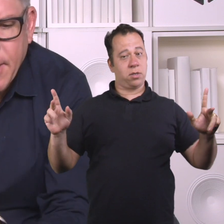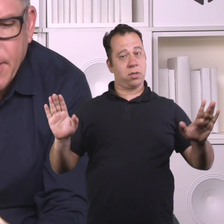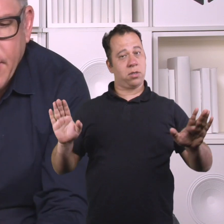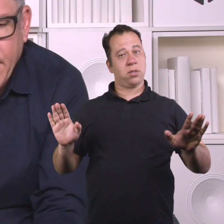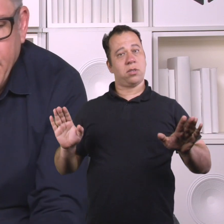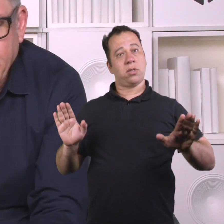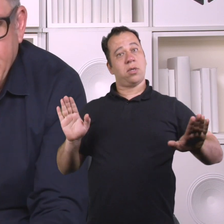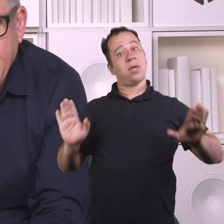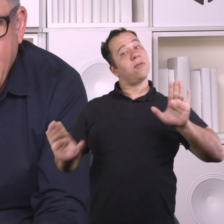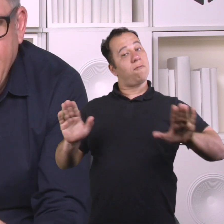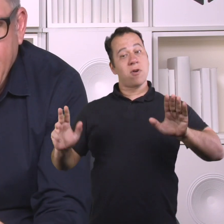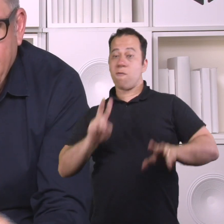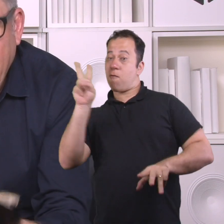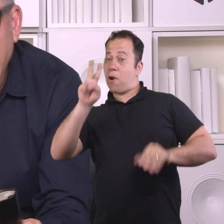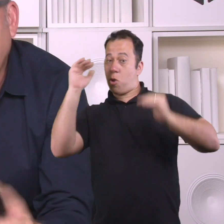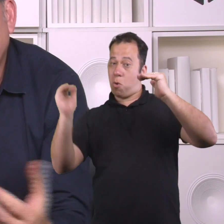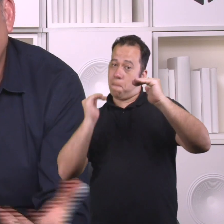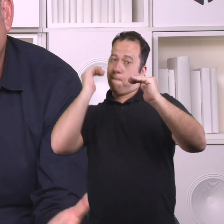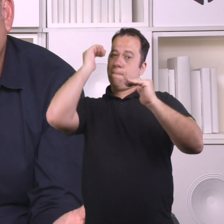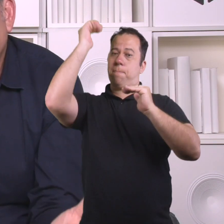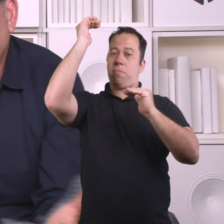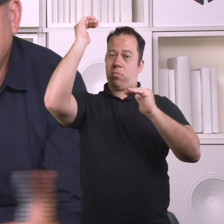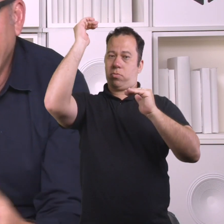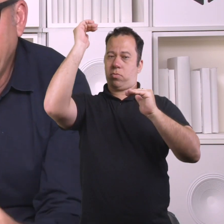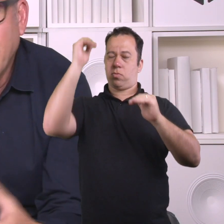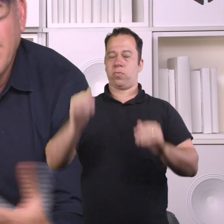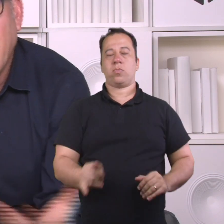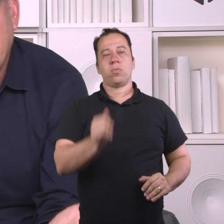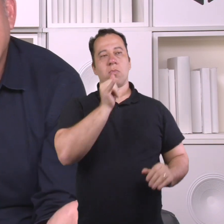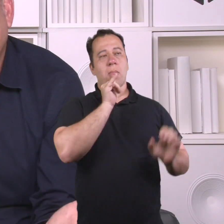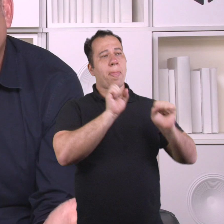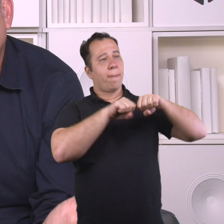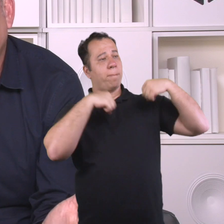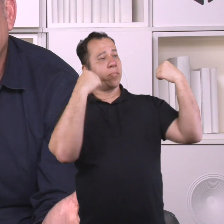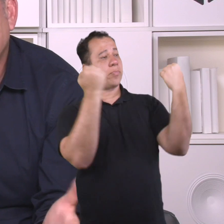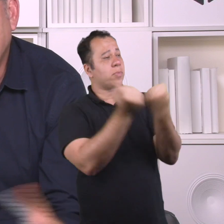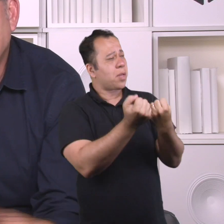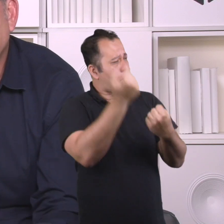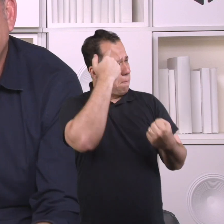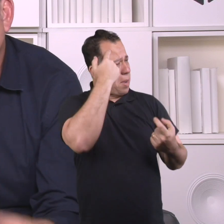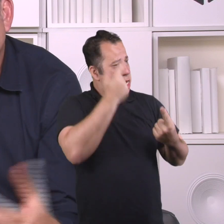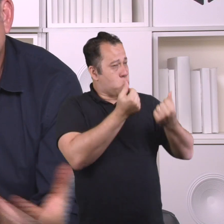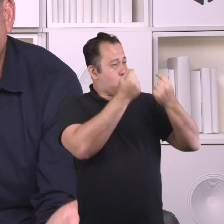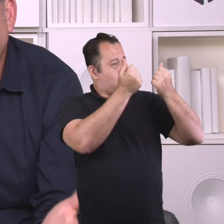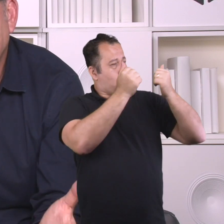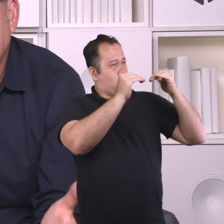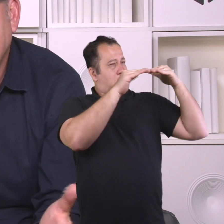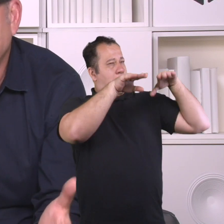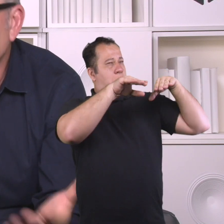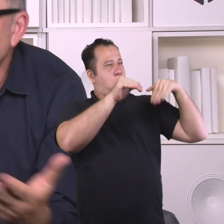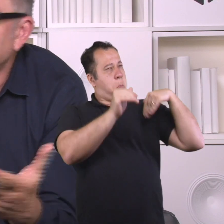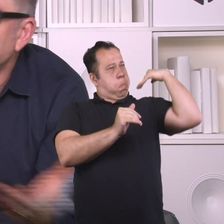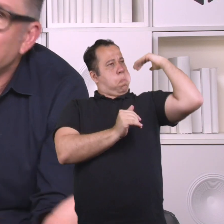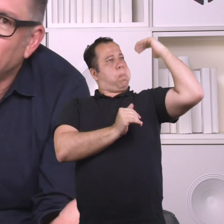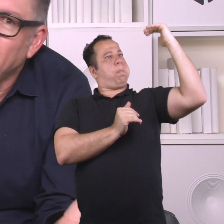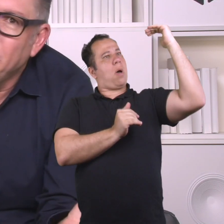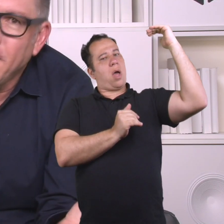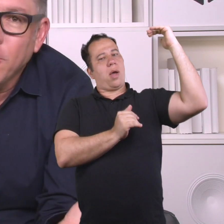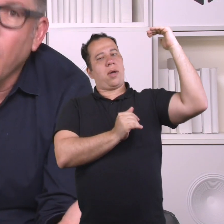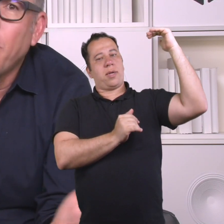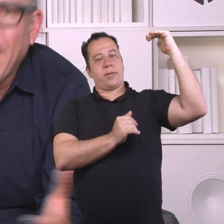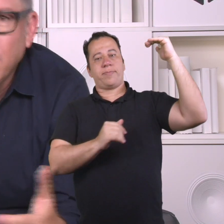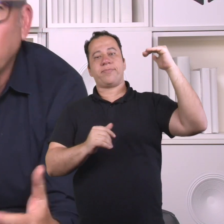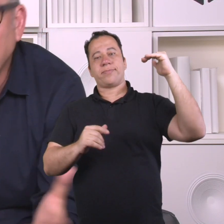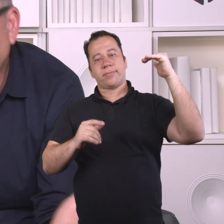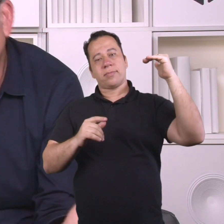sociedade, que considera Mamon o ídolo talvez maior, faz tudo por dinheiro, inclusive tem esse programa,